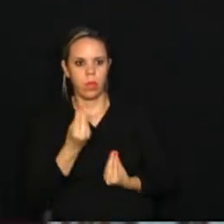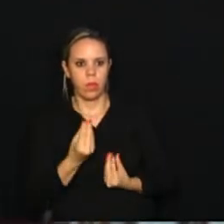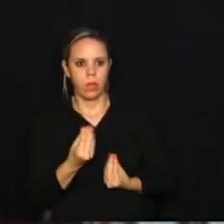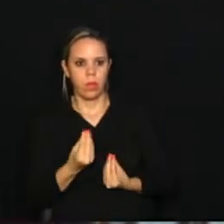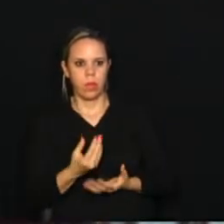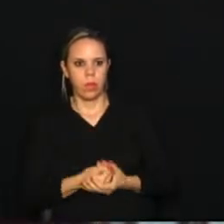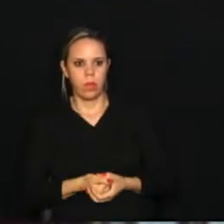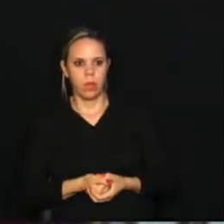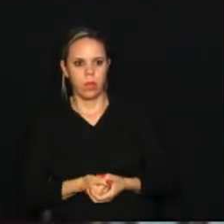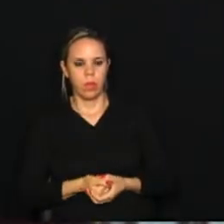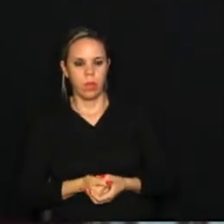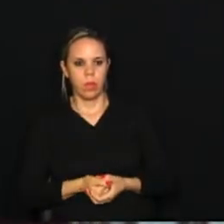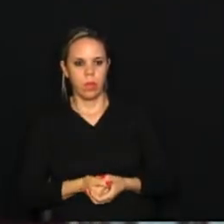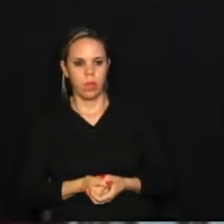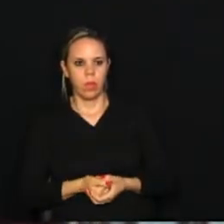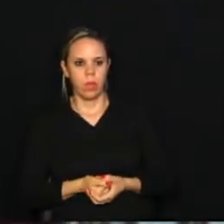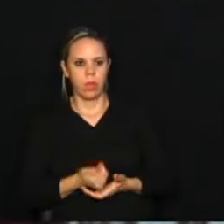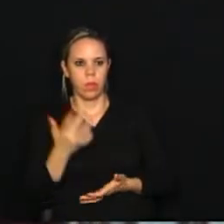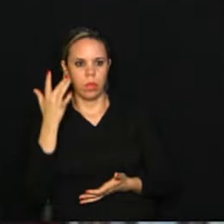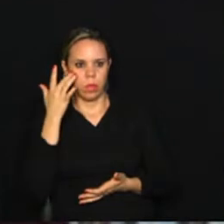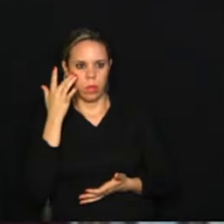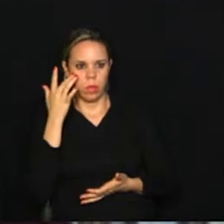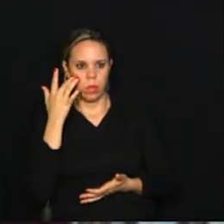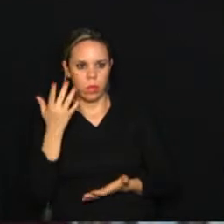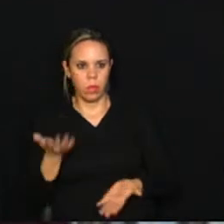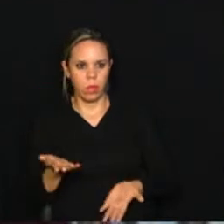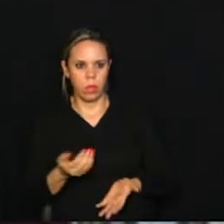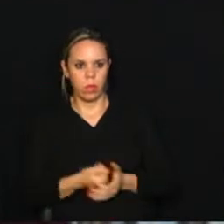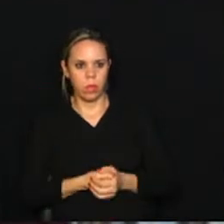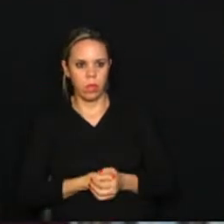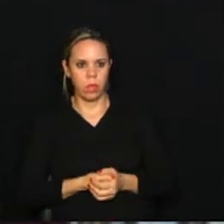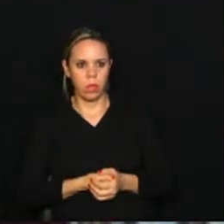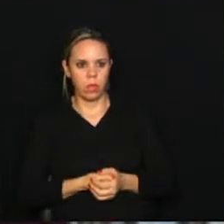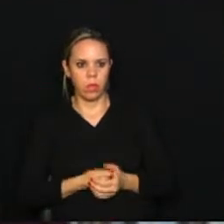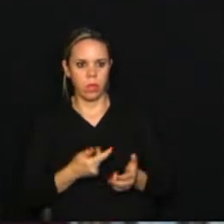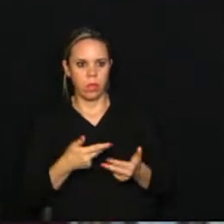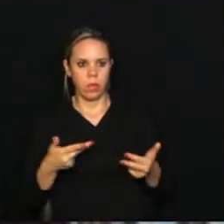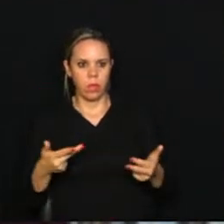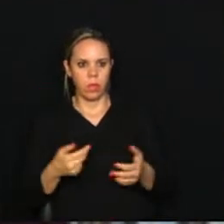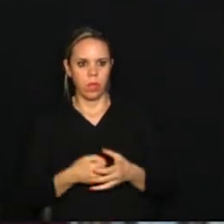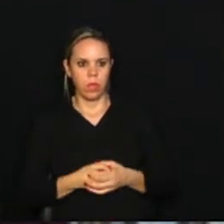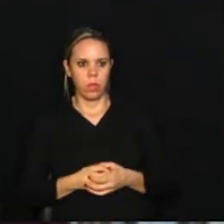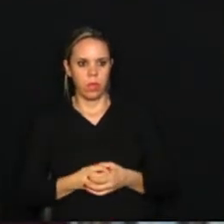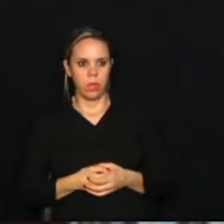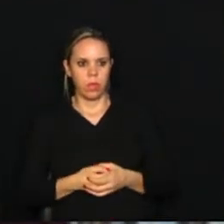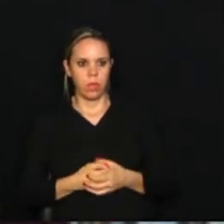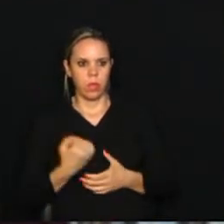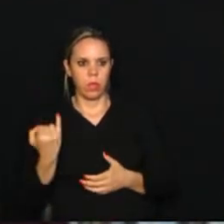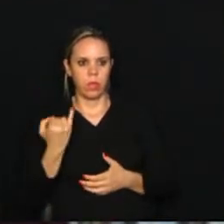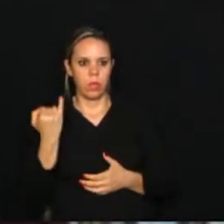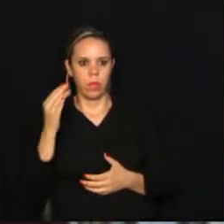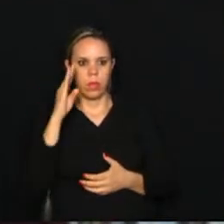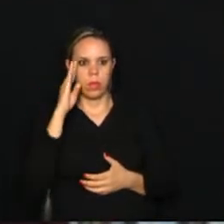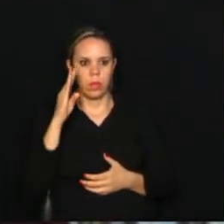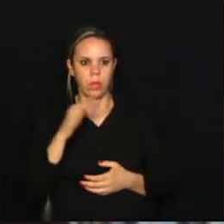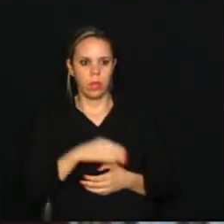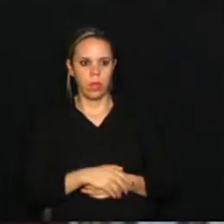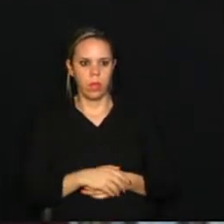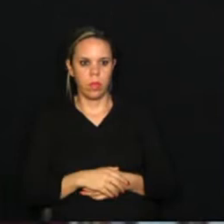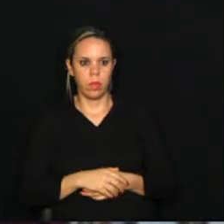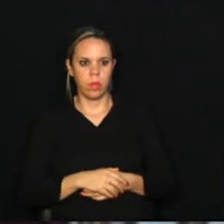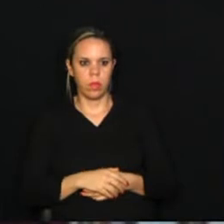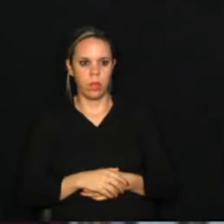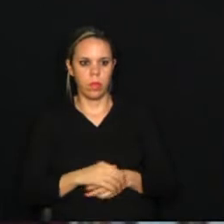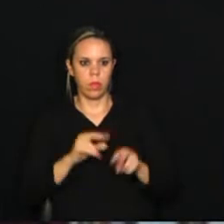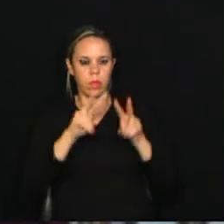mas acho que peguei as coisas mais essenciais em